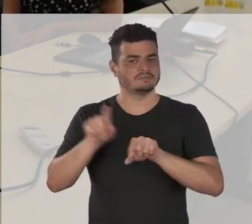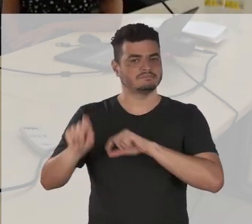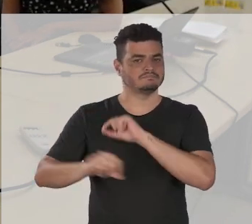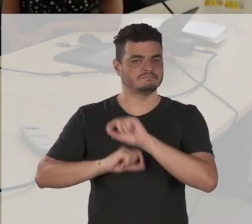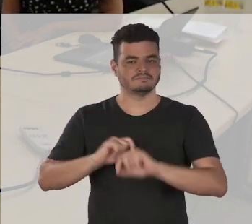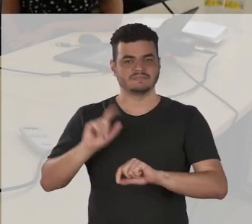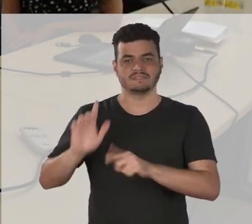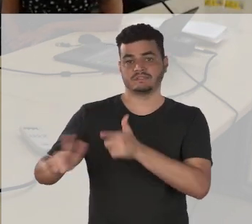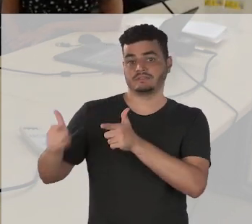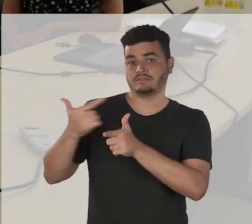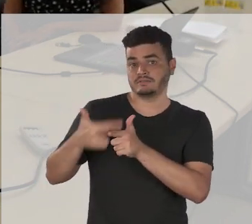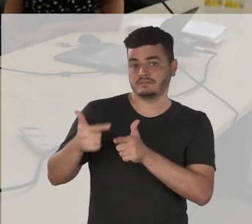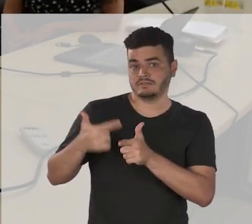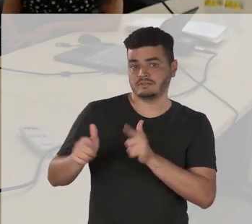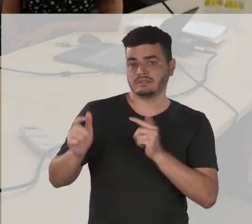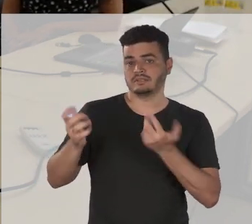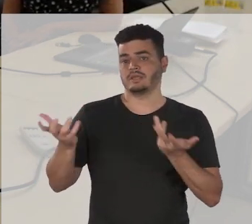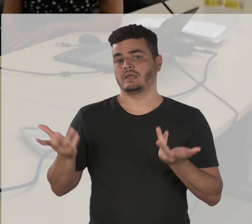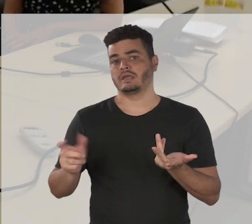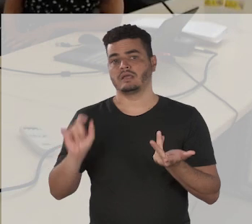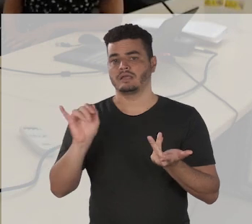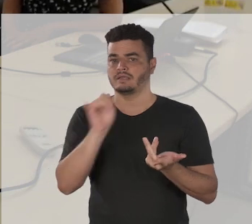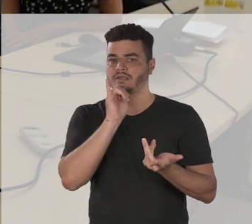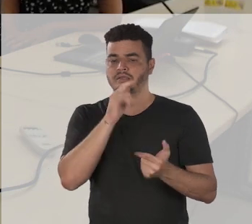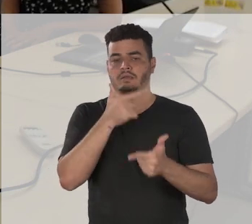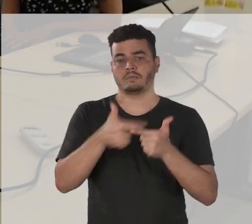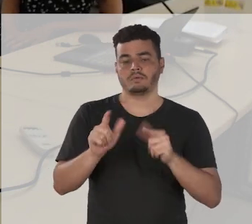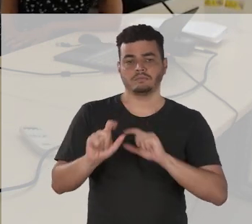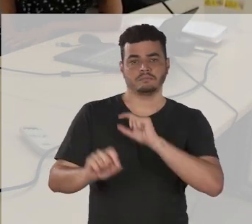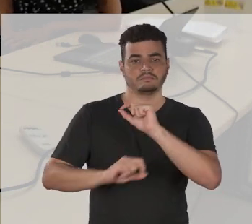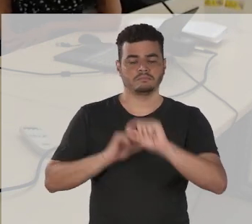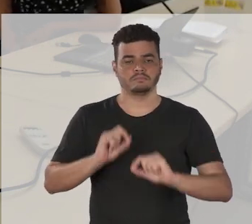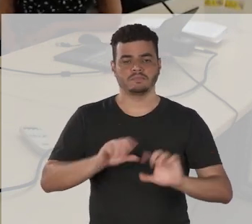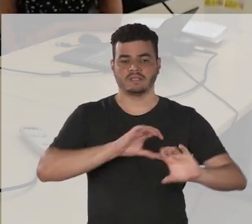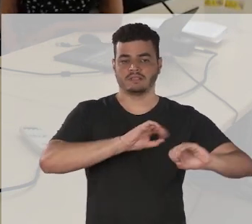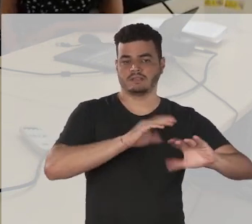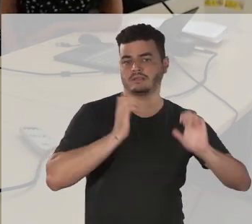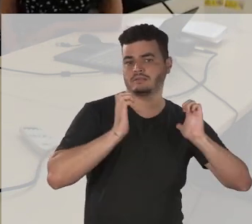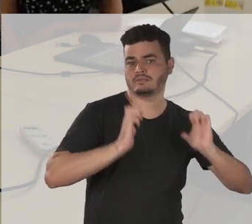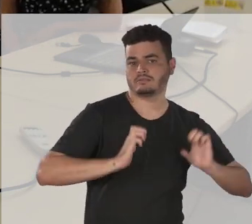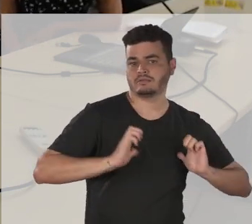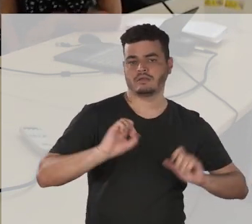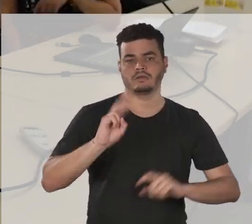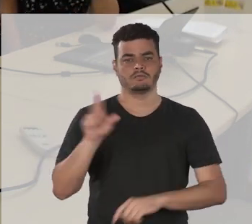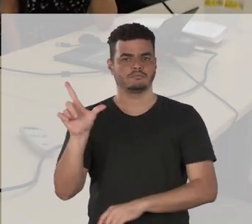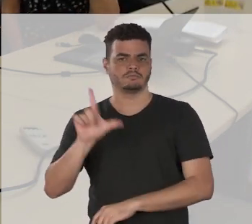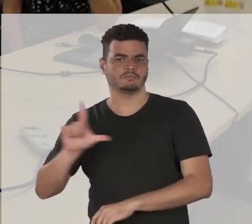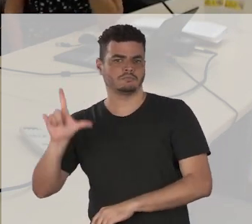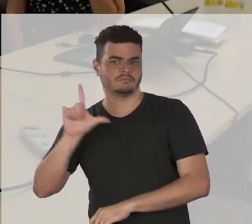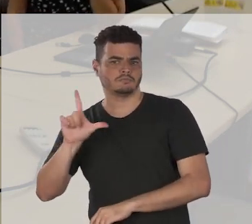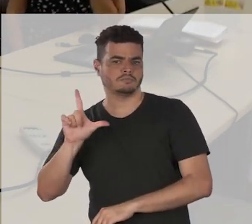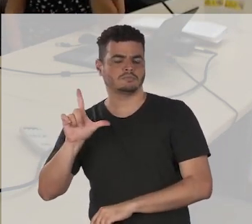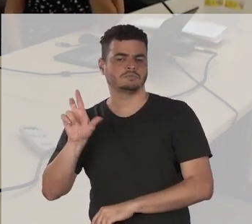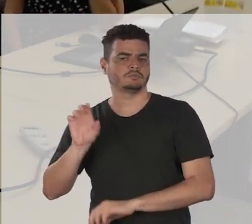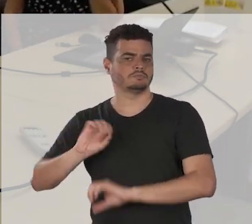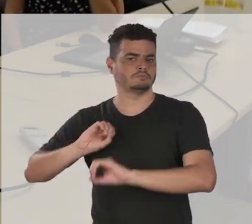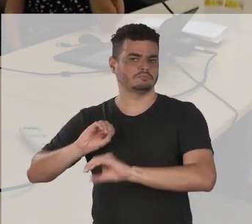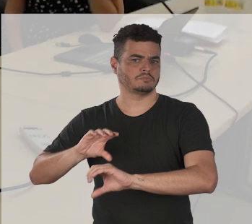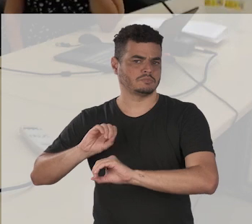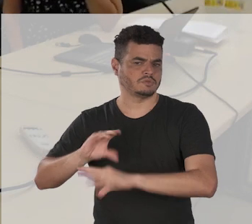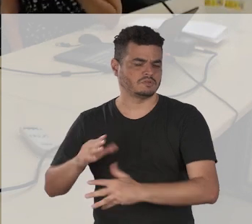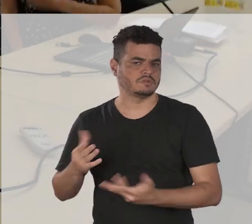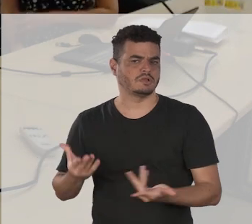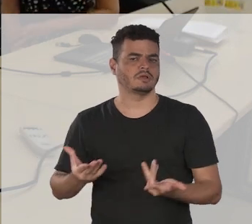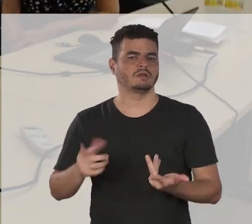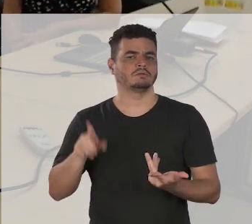né? Seja a tensão entre a educação ética, o utilitarismo didático, né, que a gente vem discutindo há muito